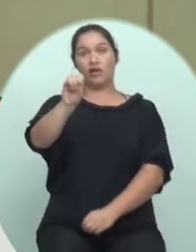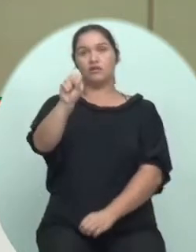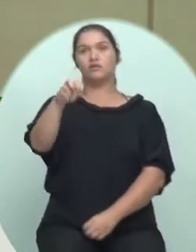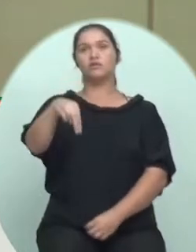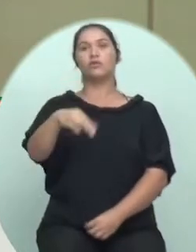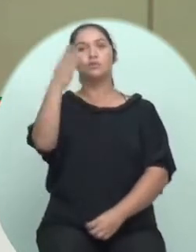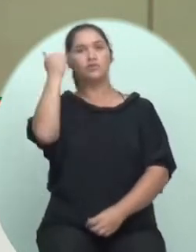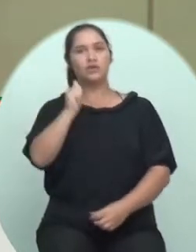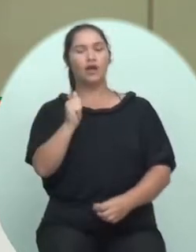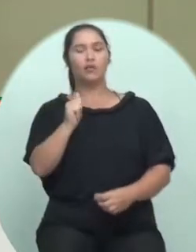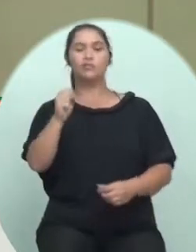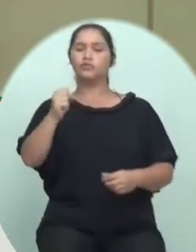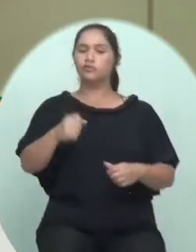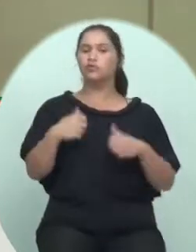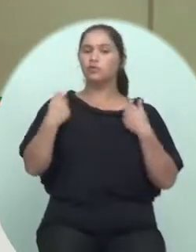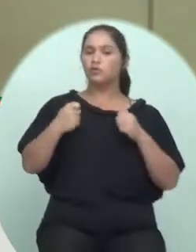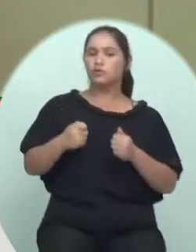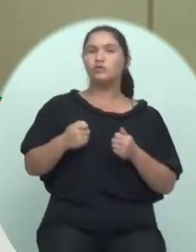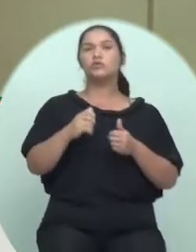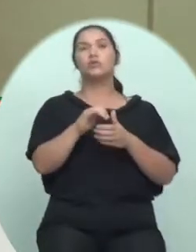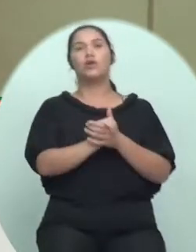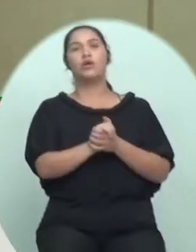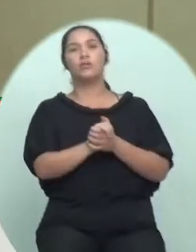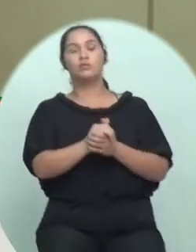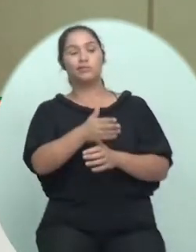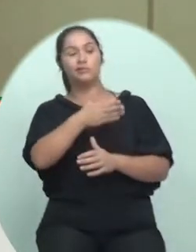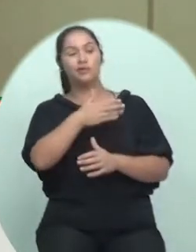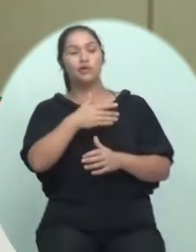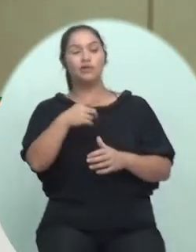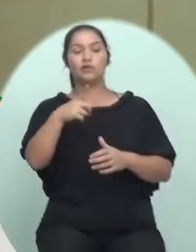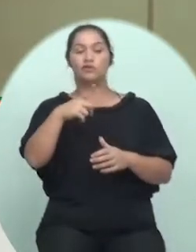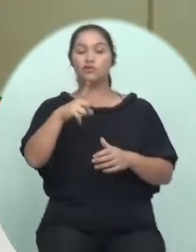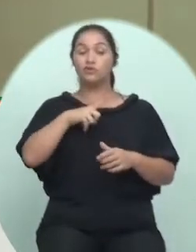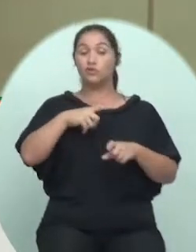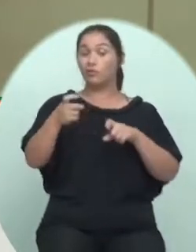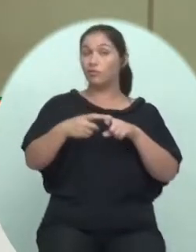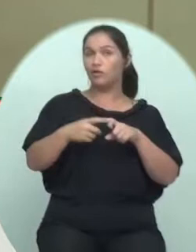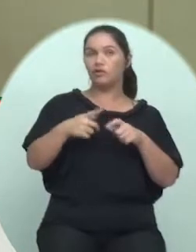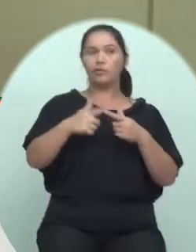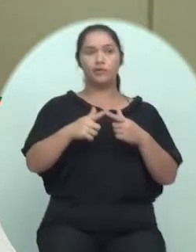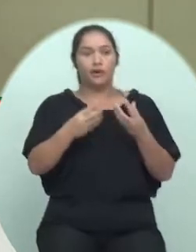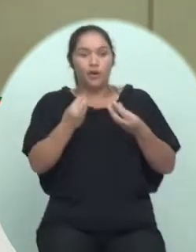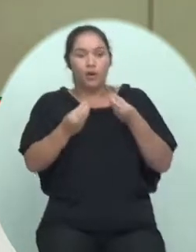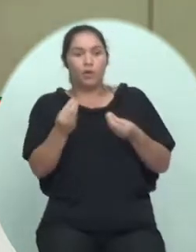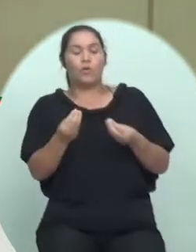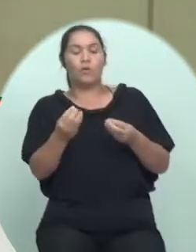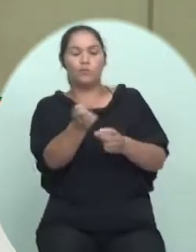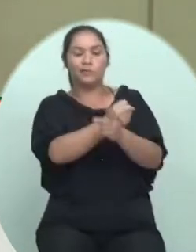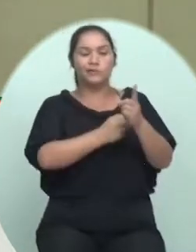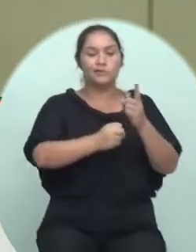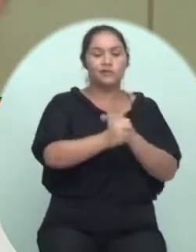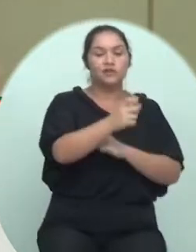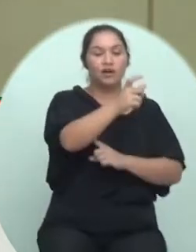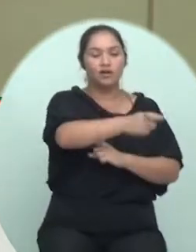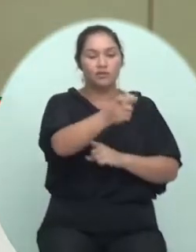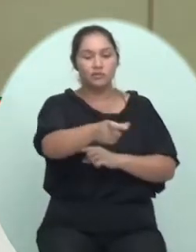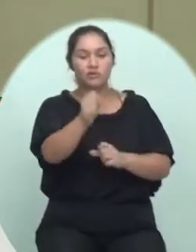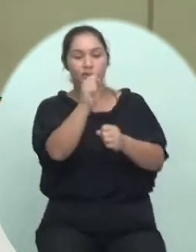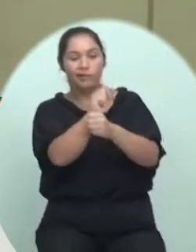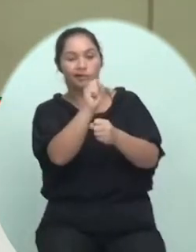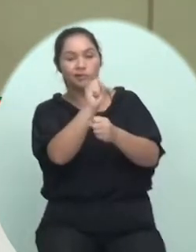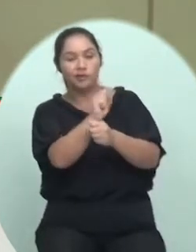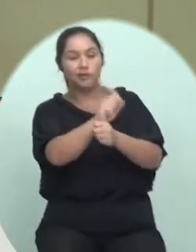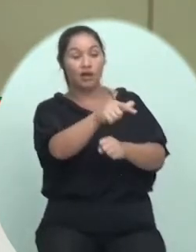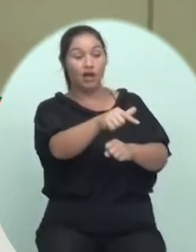uma necessidade. Como é que nós vamos deixar a população durante um mês desguarnecida de um profissional médico